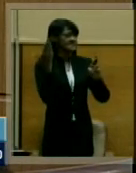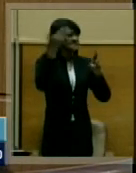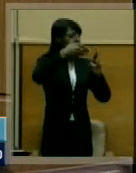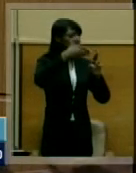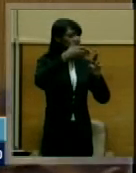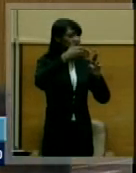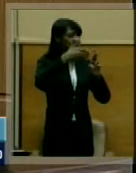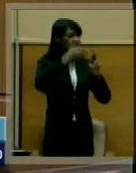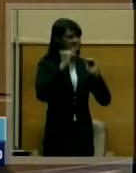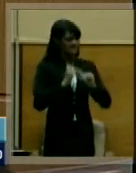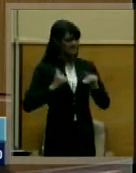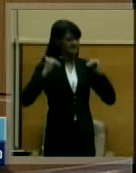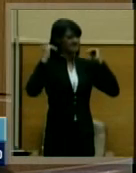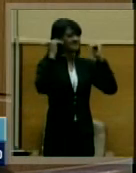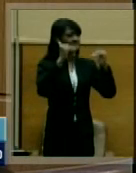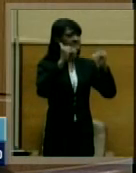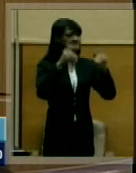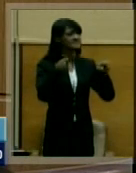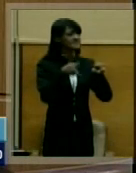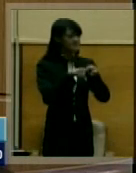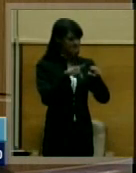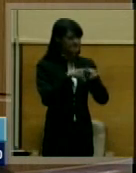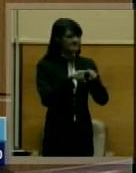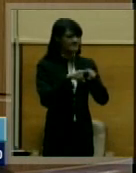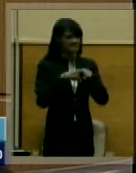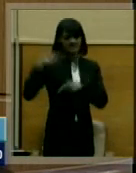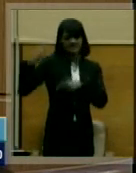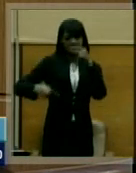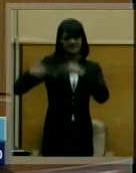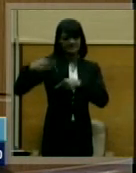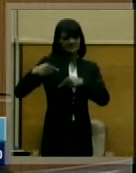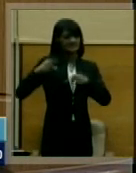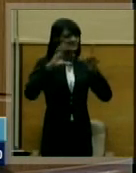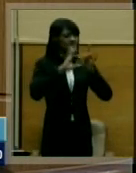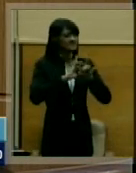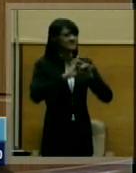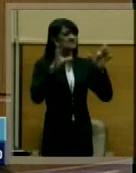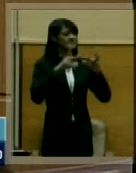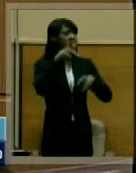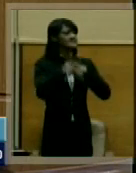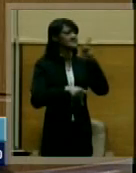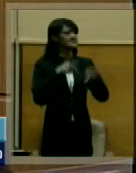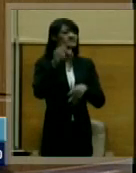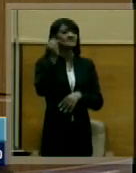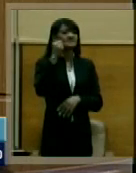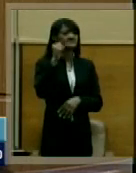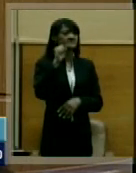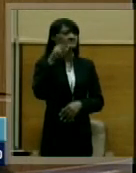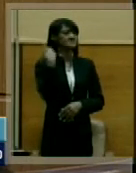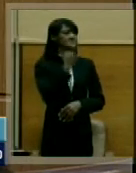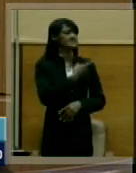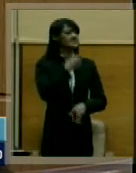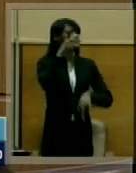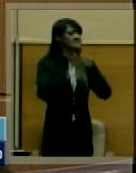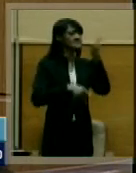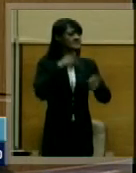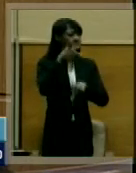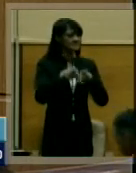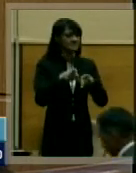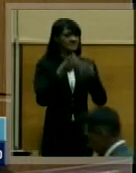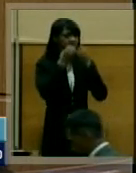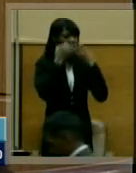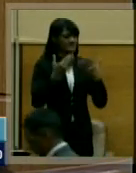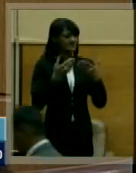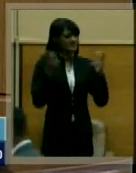superação. E também declarar que é dever político e democrático do povo sergipano prover ao nosso povo condições dignas